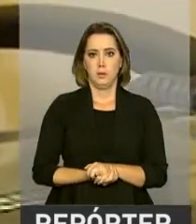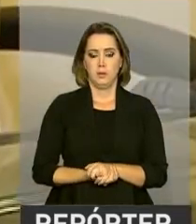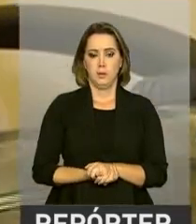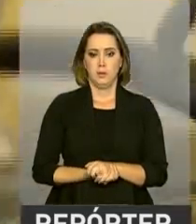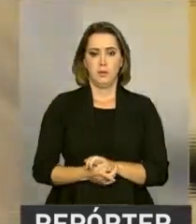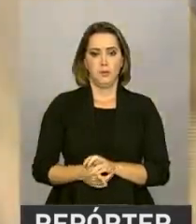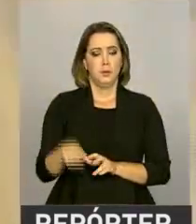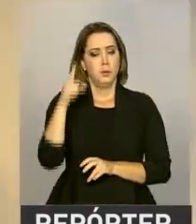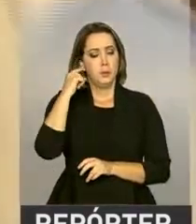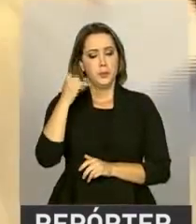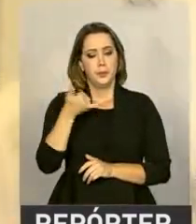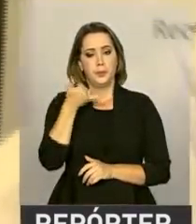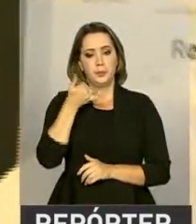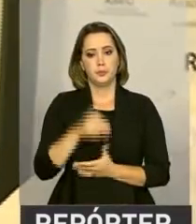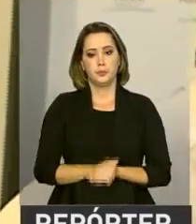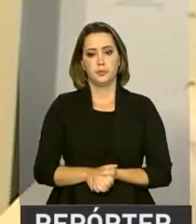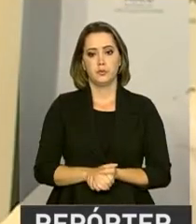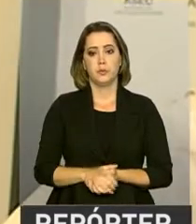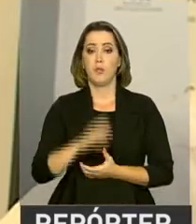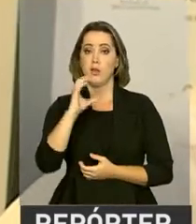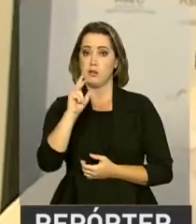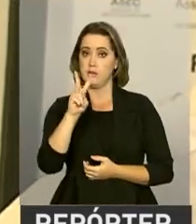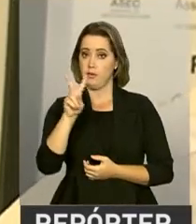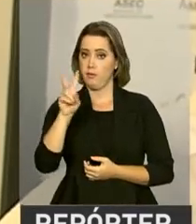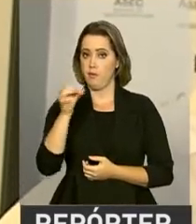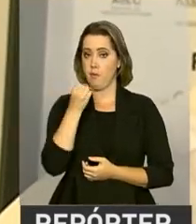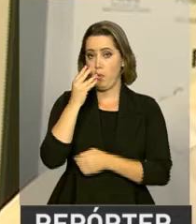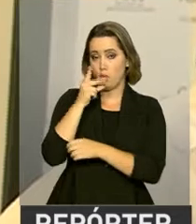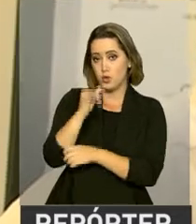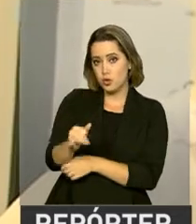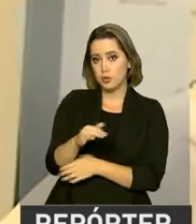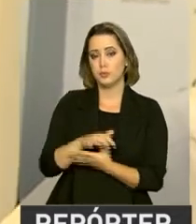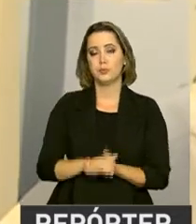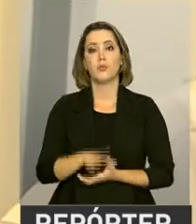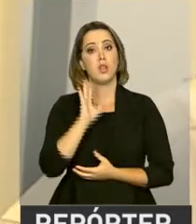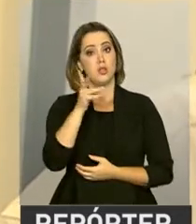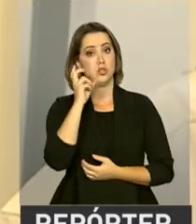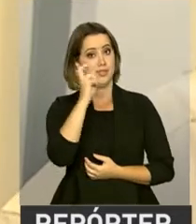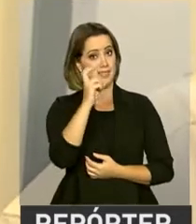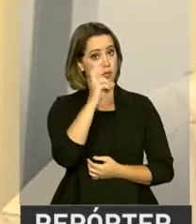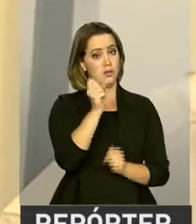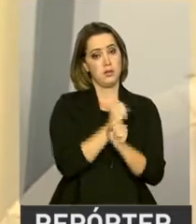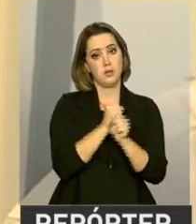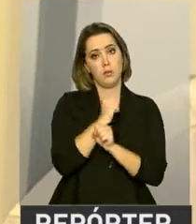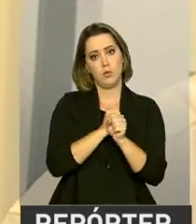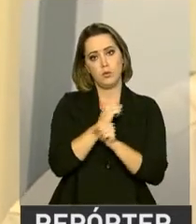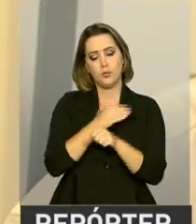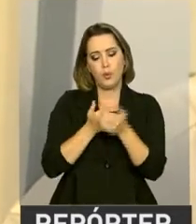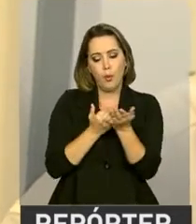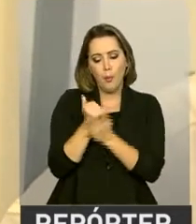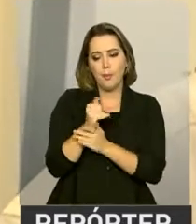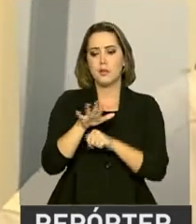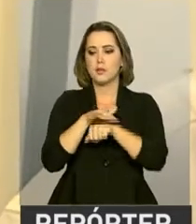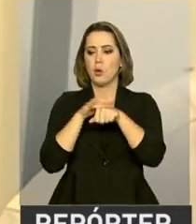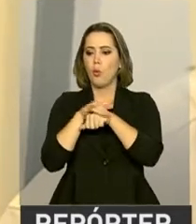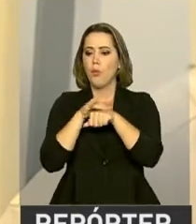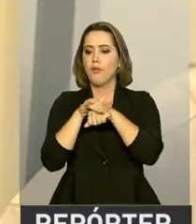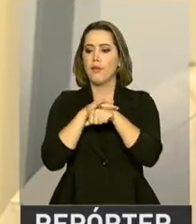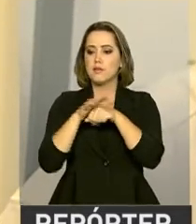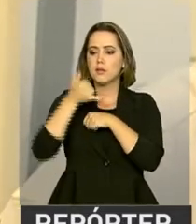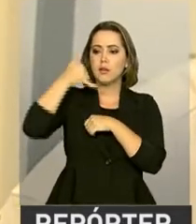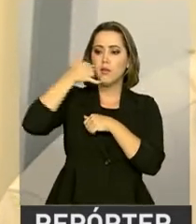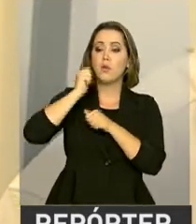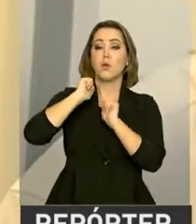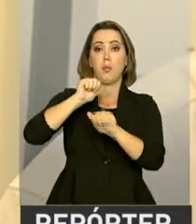a tv bom dia há 55 anos é assim que começam as conversas telefônicas que podem mudar